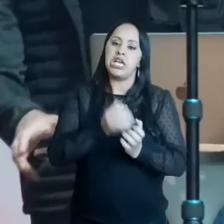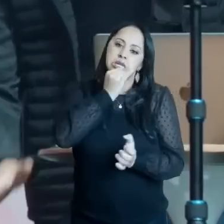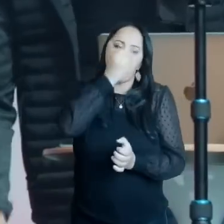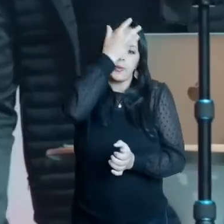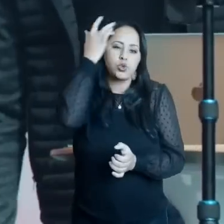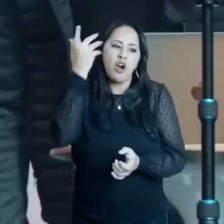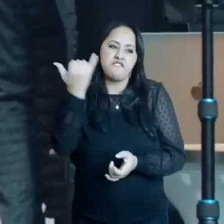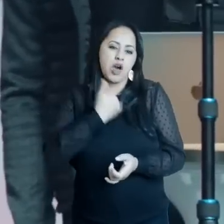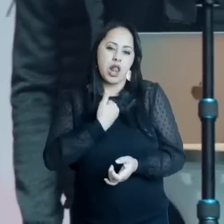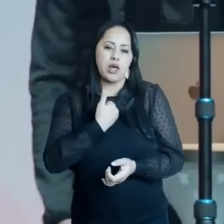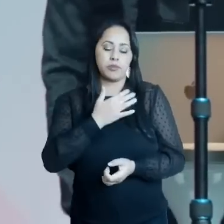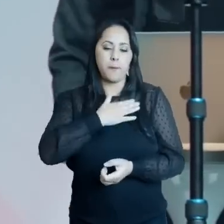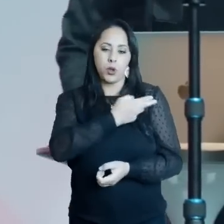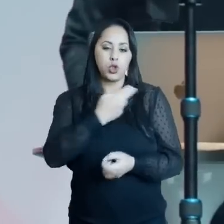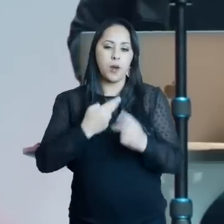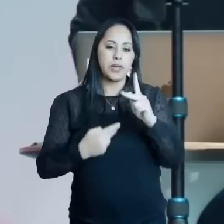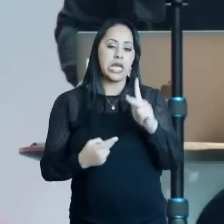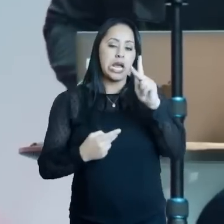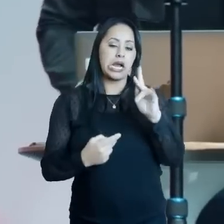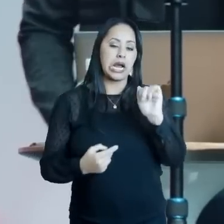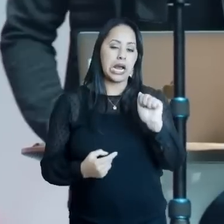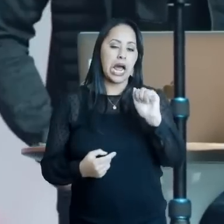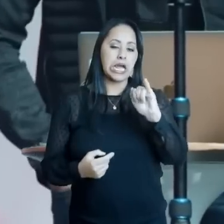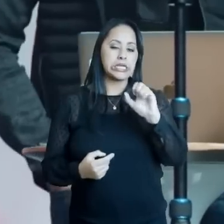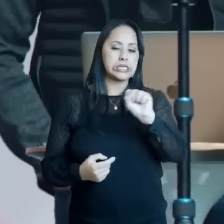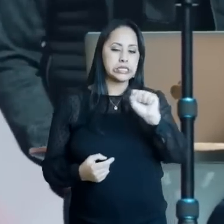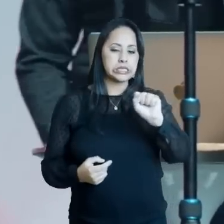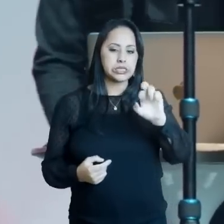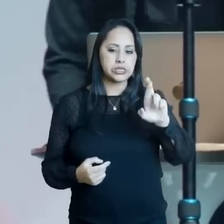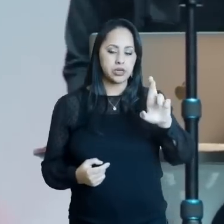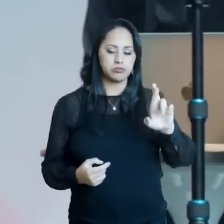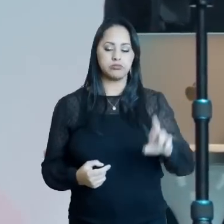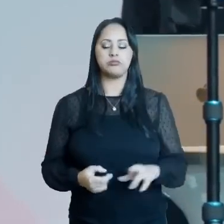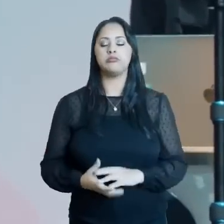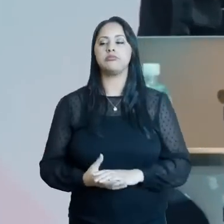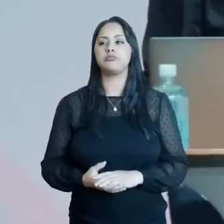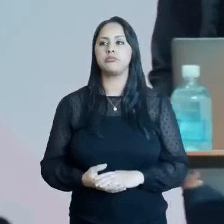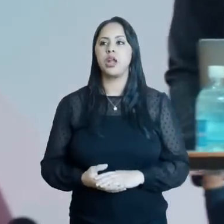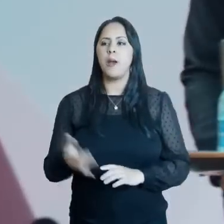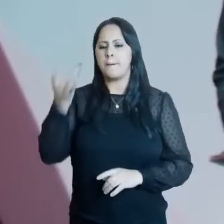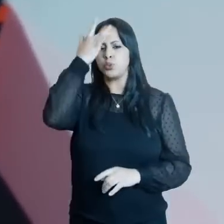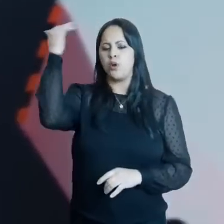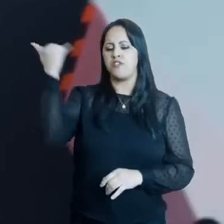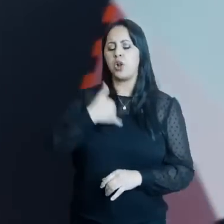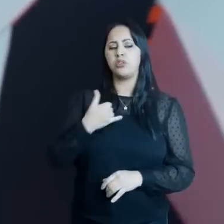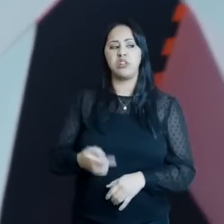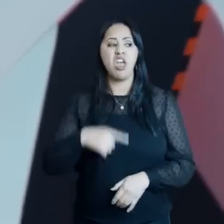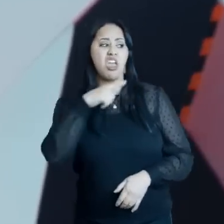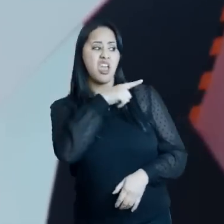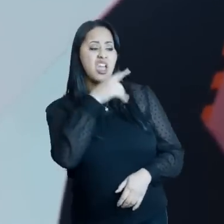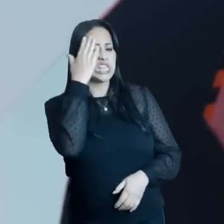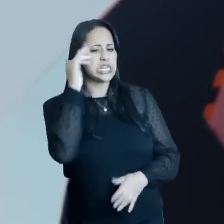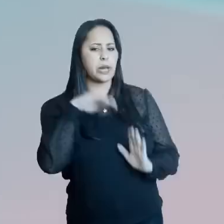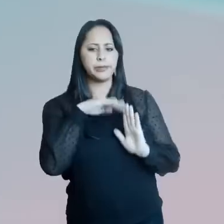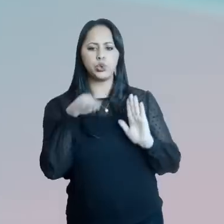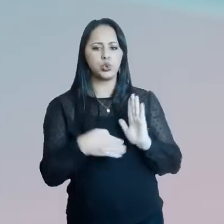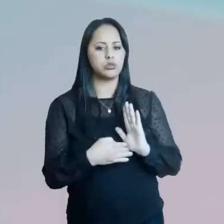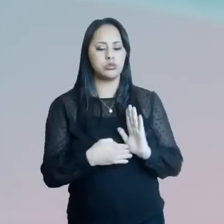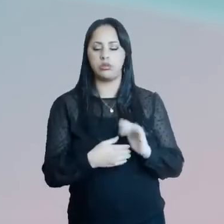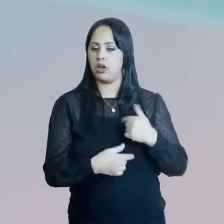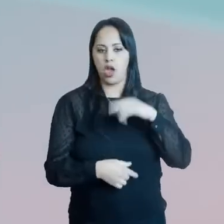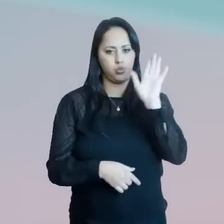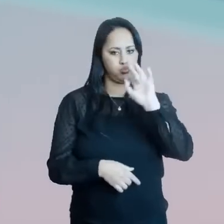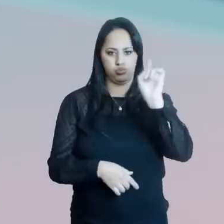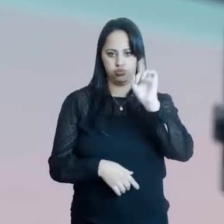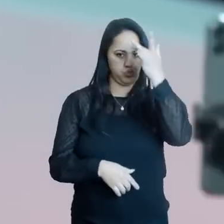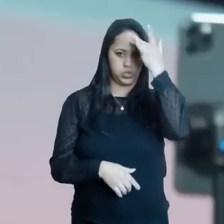Kaiser, não é muitas pessoas, foi uma live que eu fiz com alguém, eu não lembro quem foi, que o cara falou assim, o Kaiser sabe de tudo. Não, eu não sei de